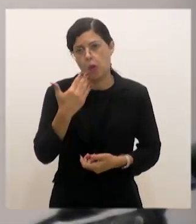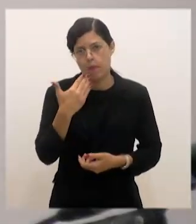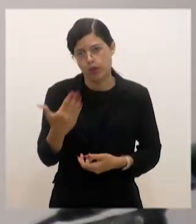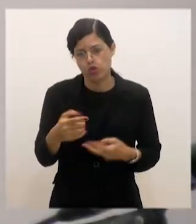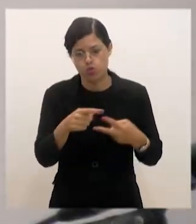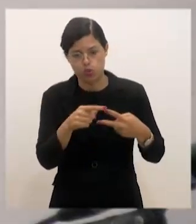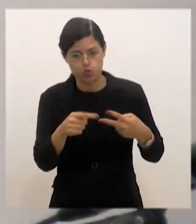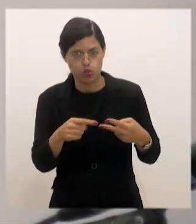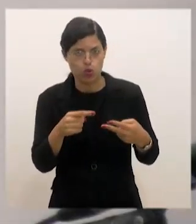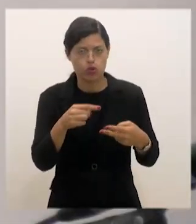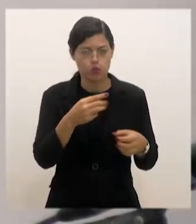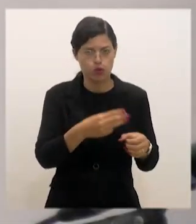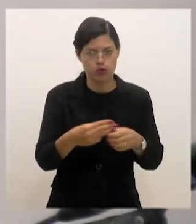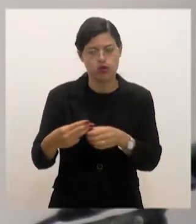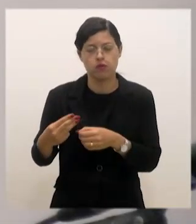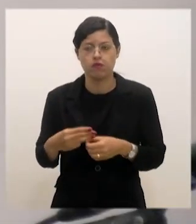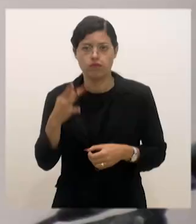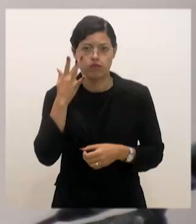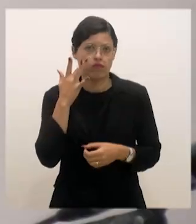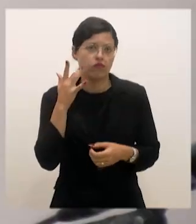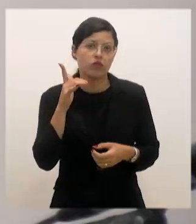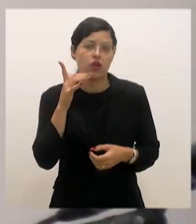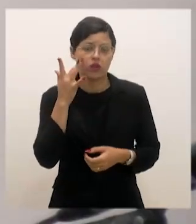municípios, achamos que era um caminho